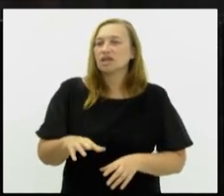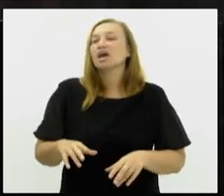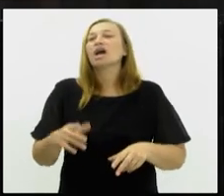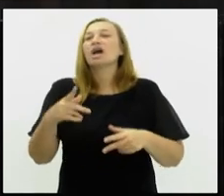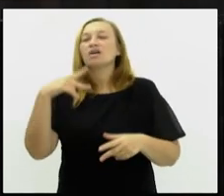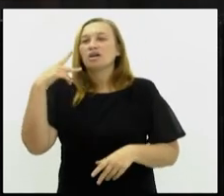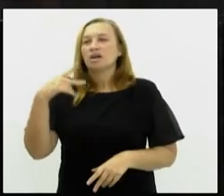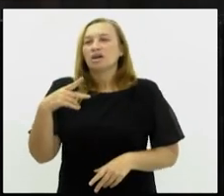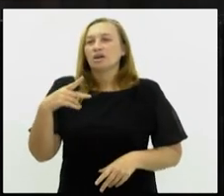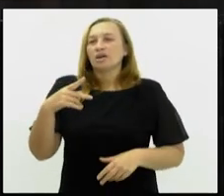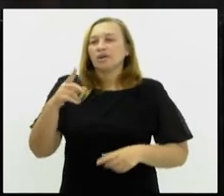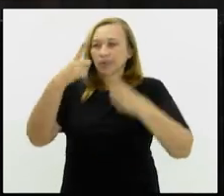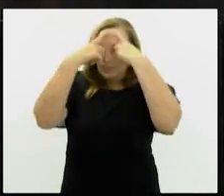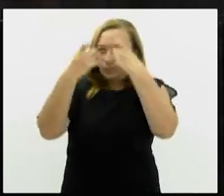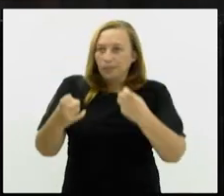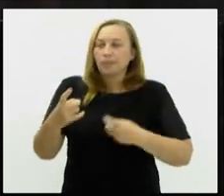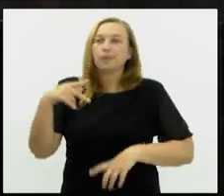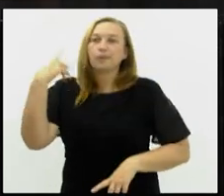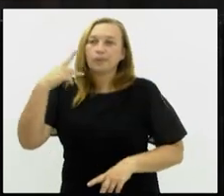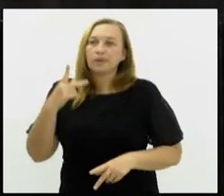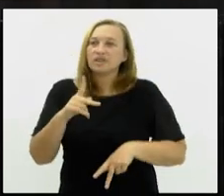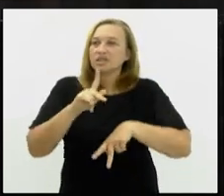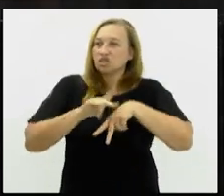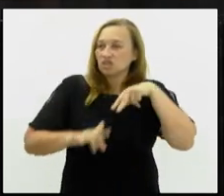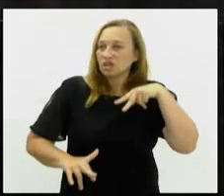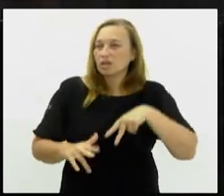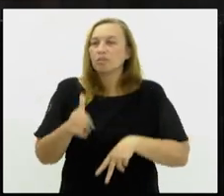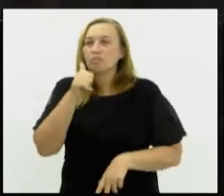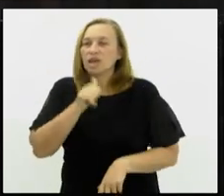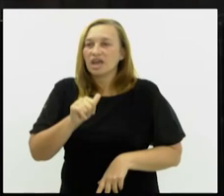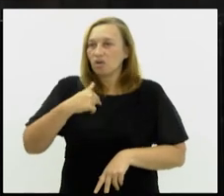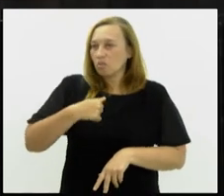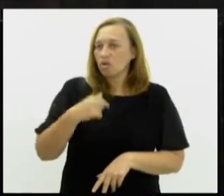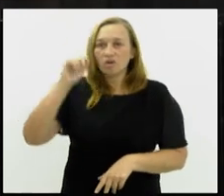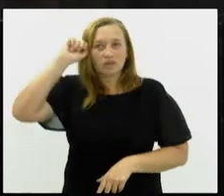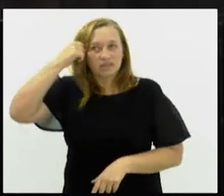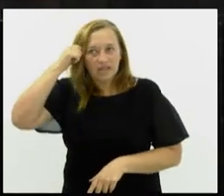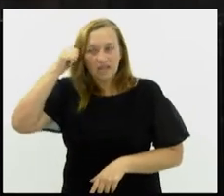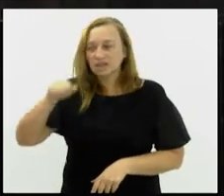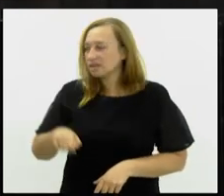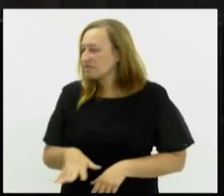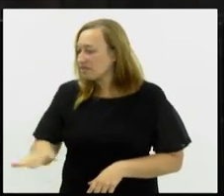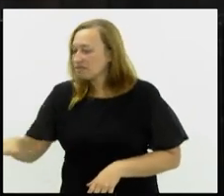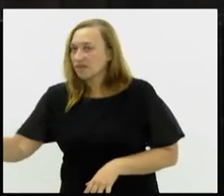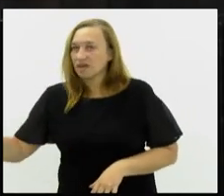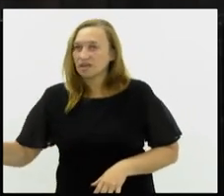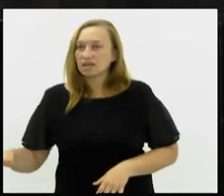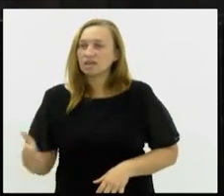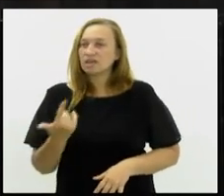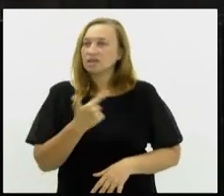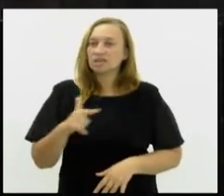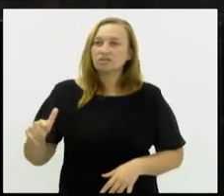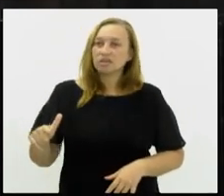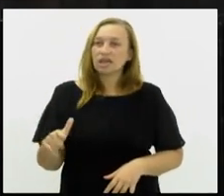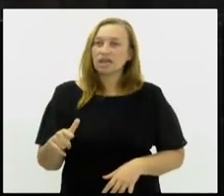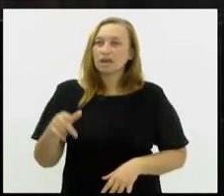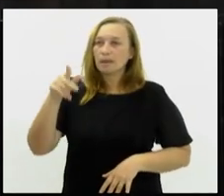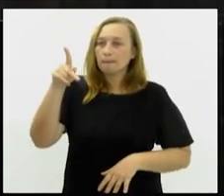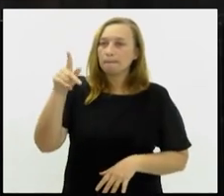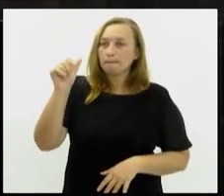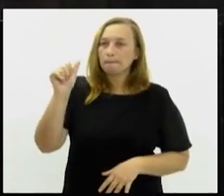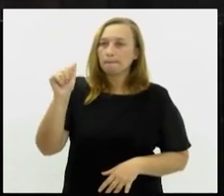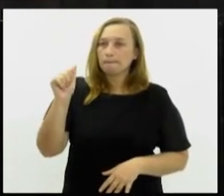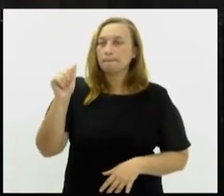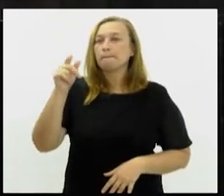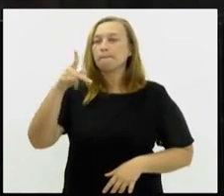tenta inviabilizar que mulheres como eu, negra, da favela, da periferia, que não tem padrinhos políticos, que não tem